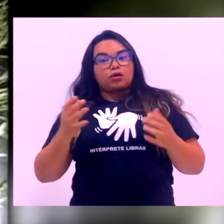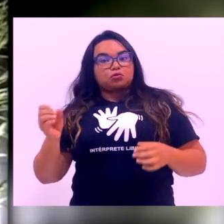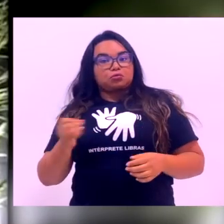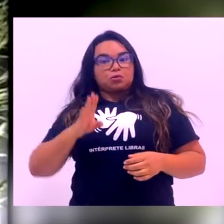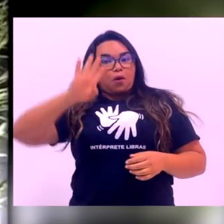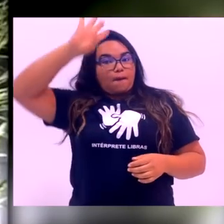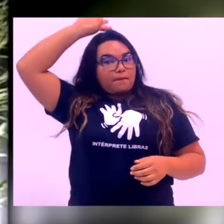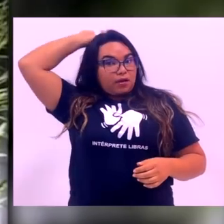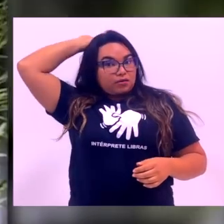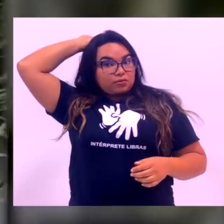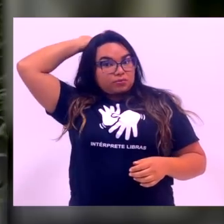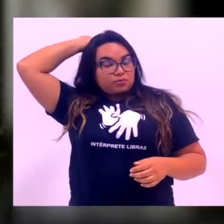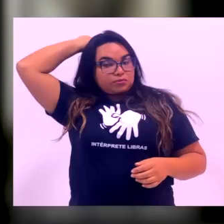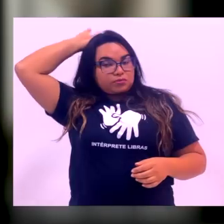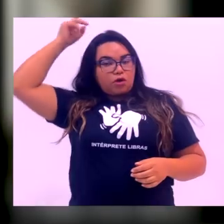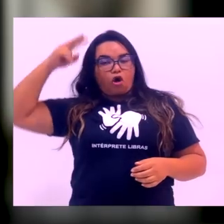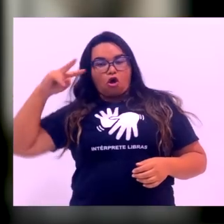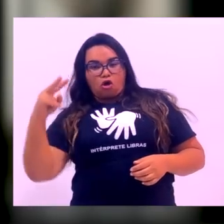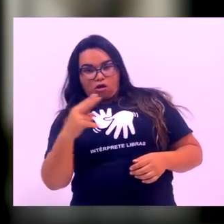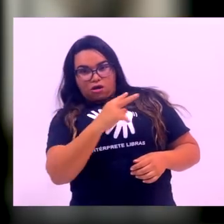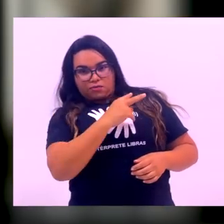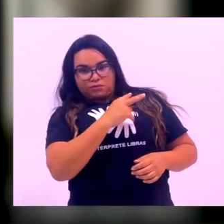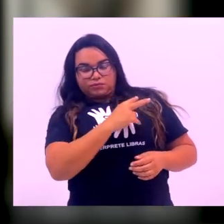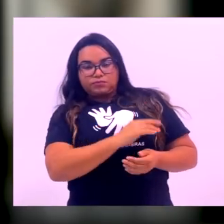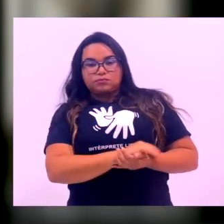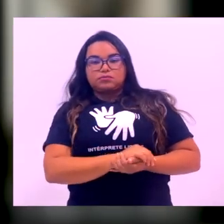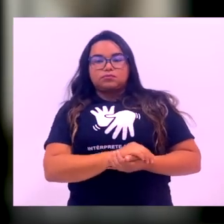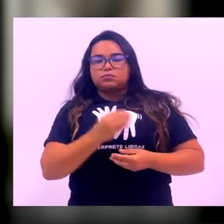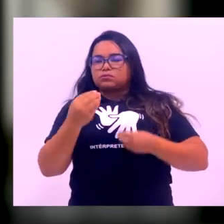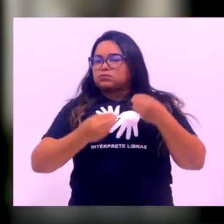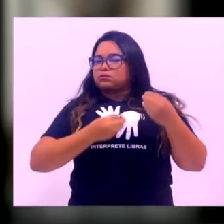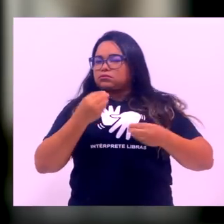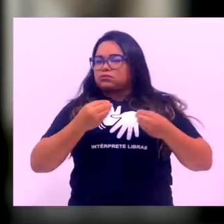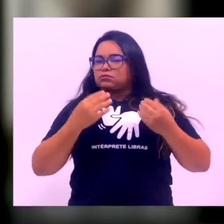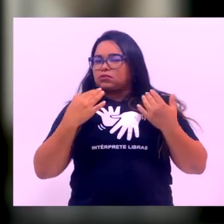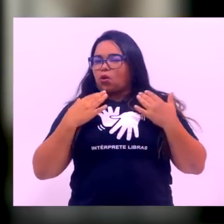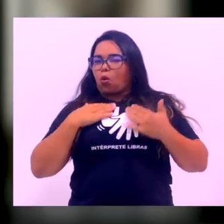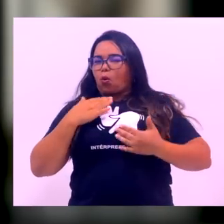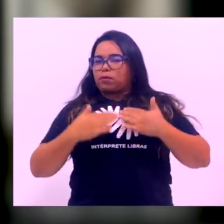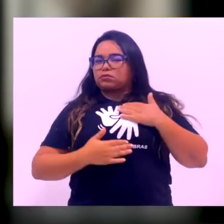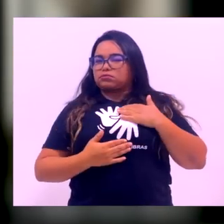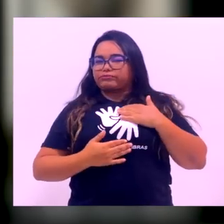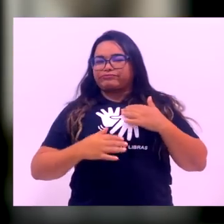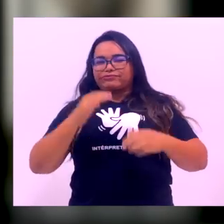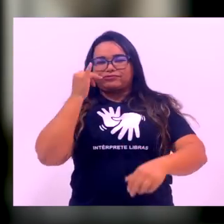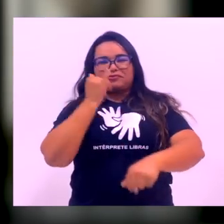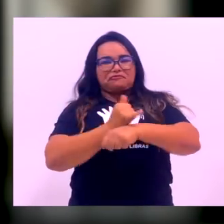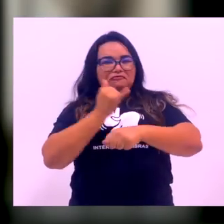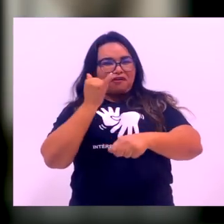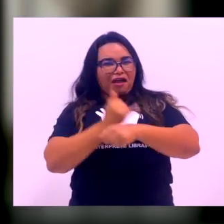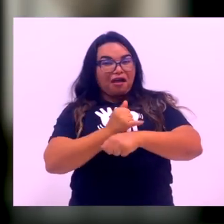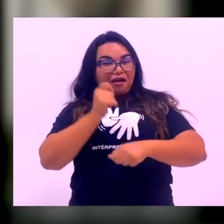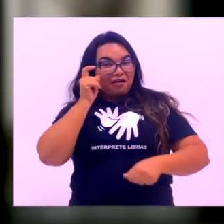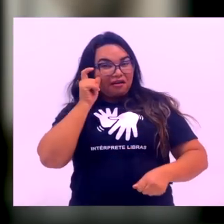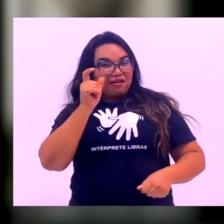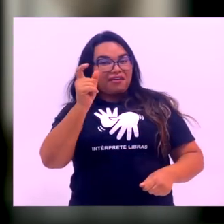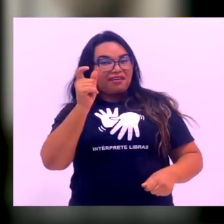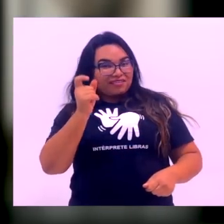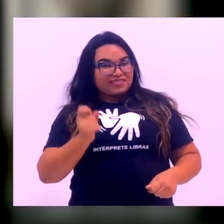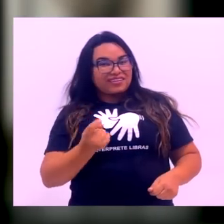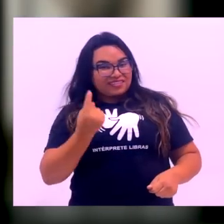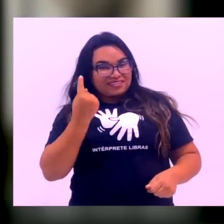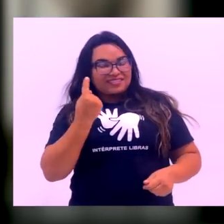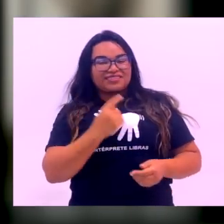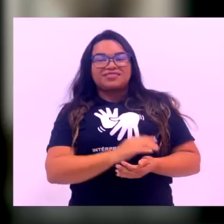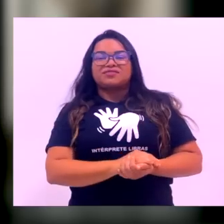E então veio o soldado romano. Aqui está um legionário romano. E qual era a sua armadura? Era de ferro. Isso